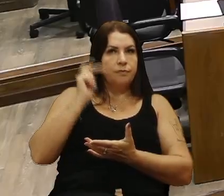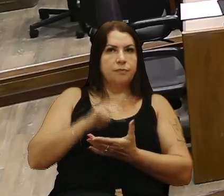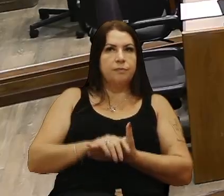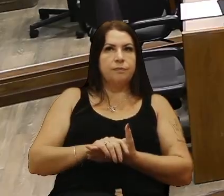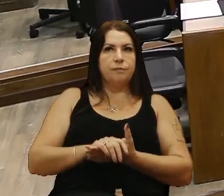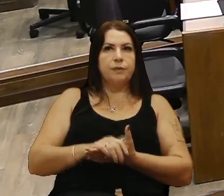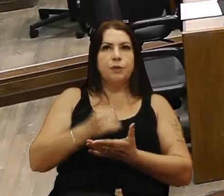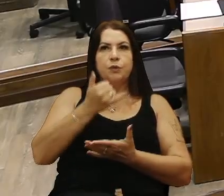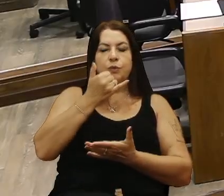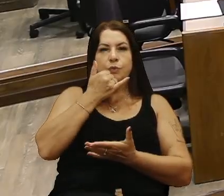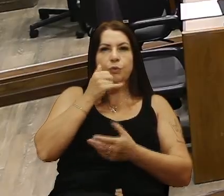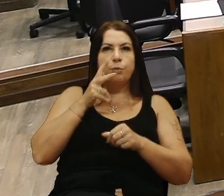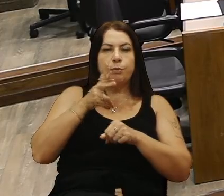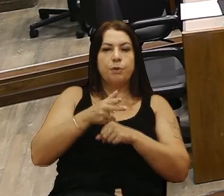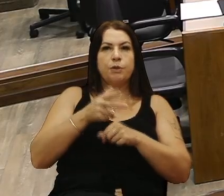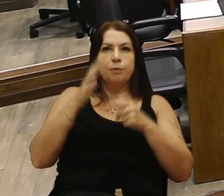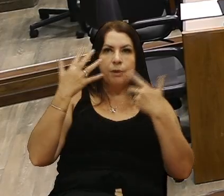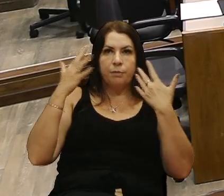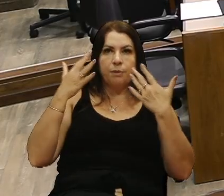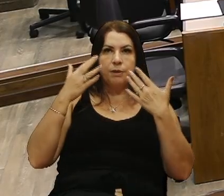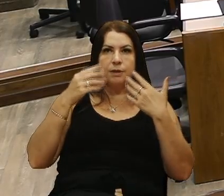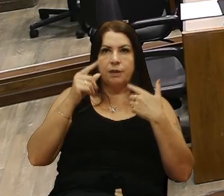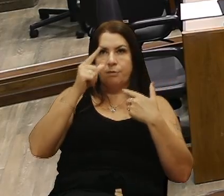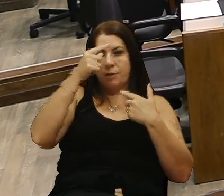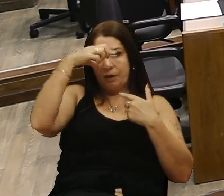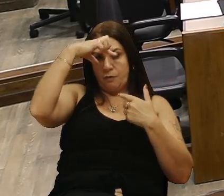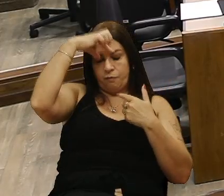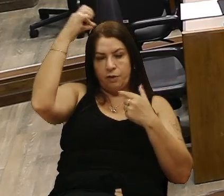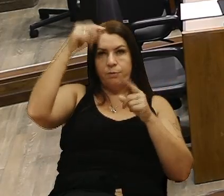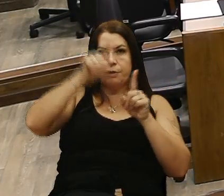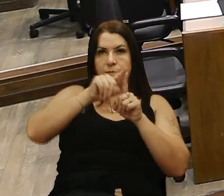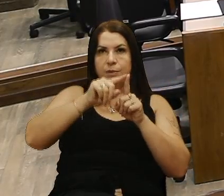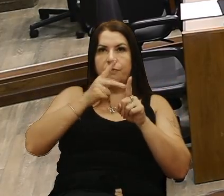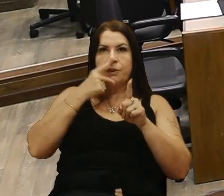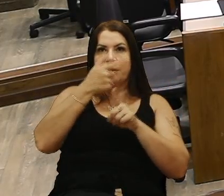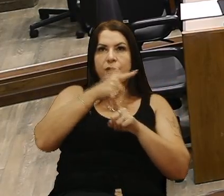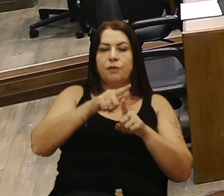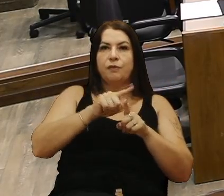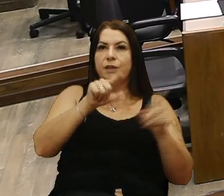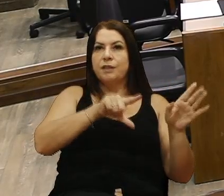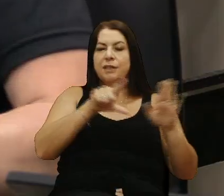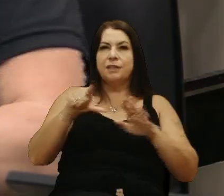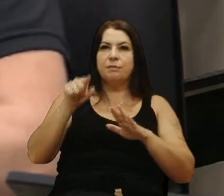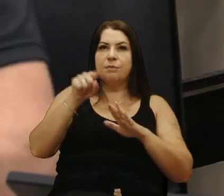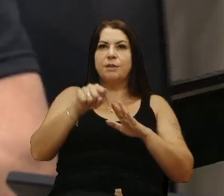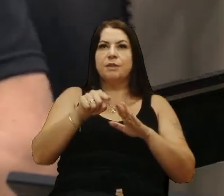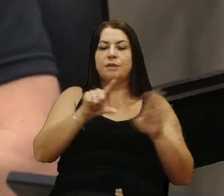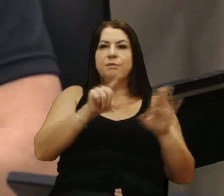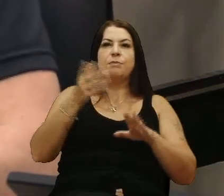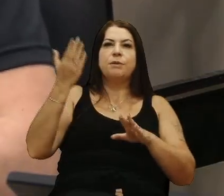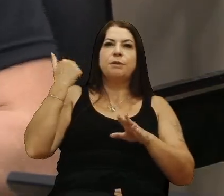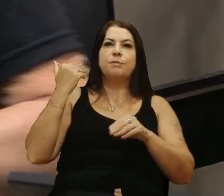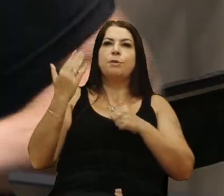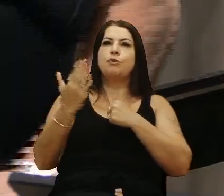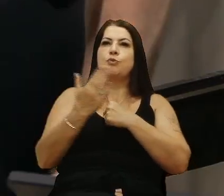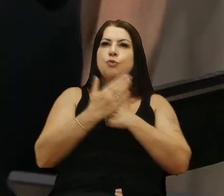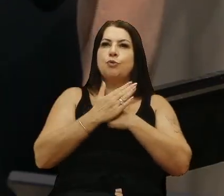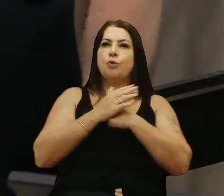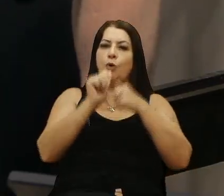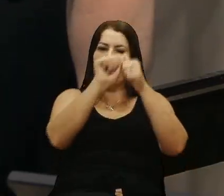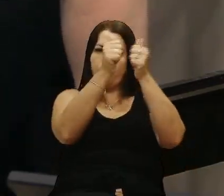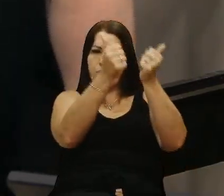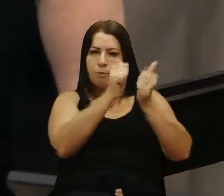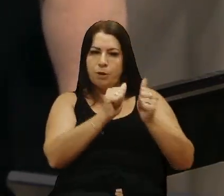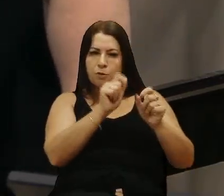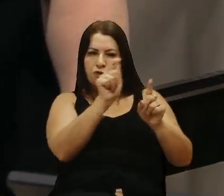interromper o senhor, desculpa. Não? Só parabenizar o Weber, reforçar aqui que ele estava aqui, que a semana passada ele me ajudou num monumento que estava